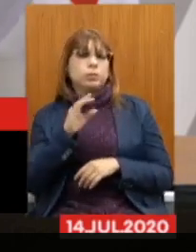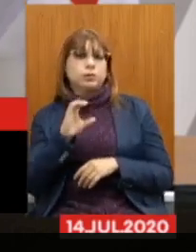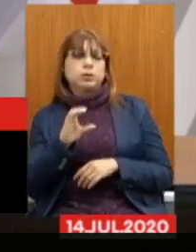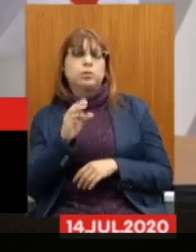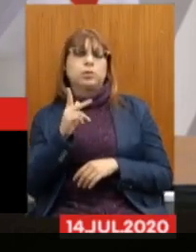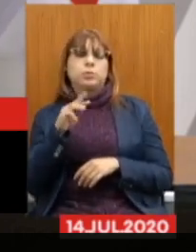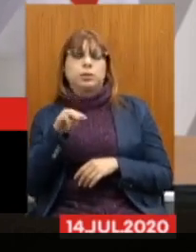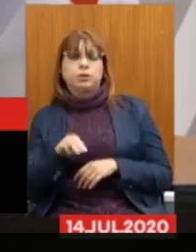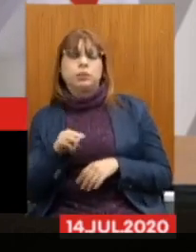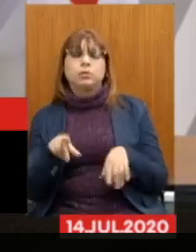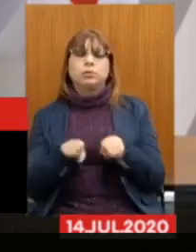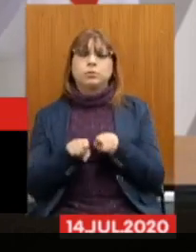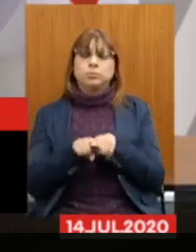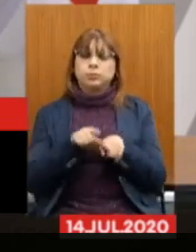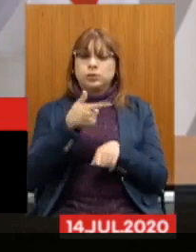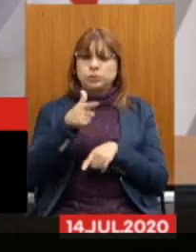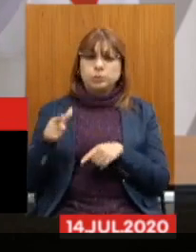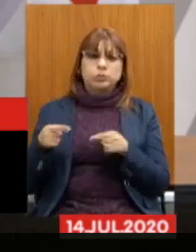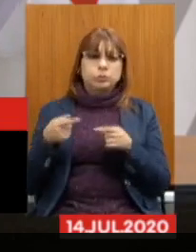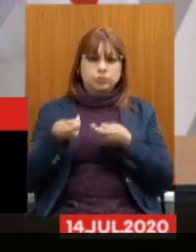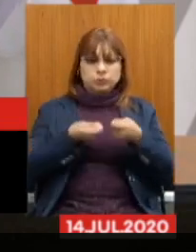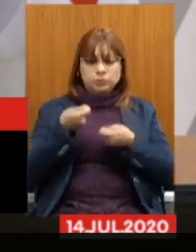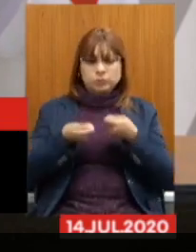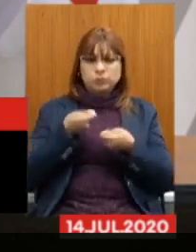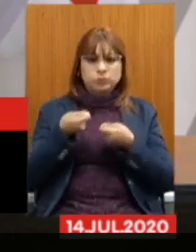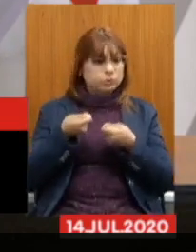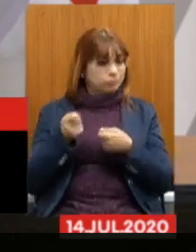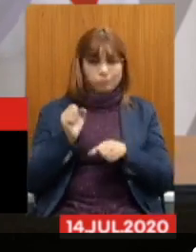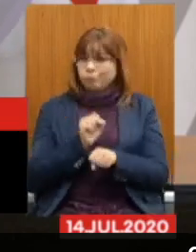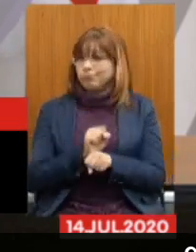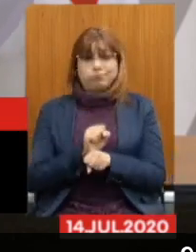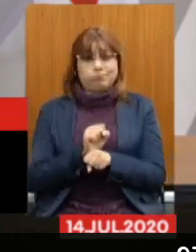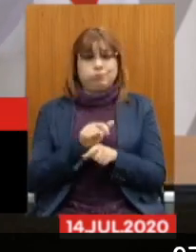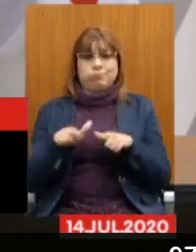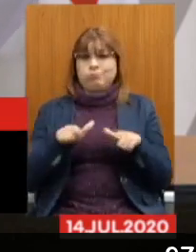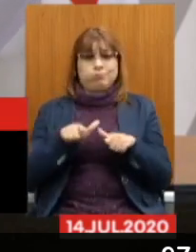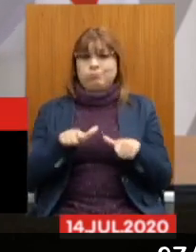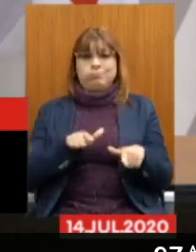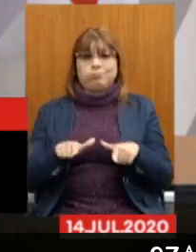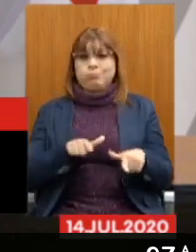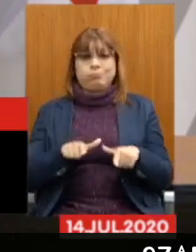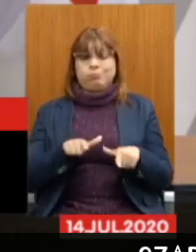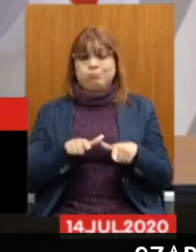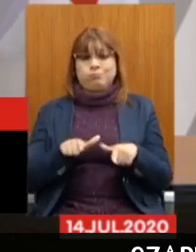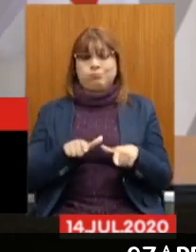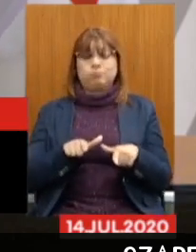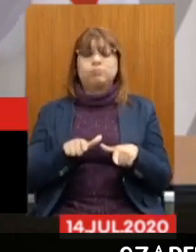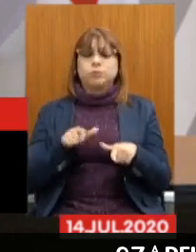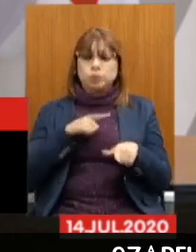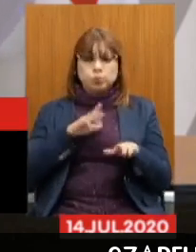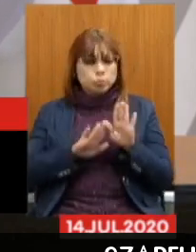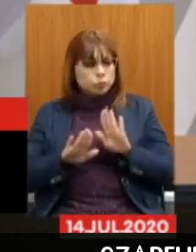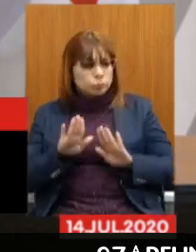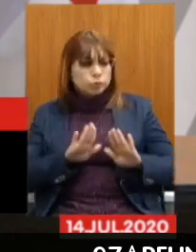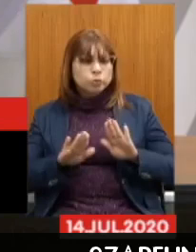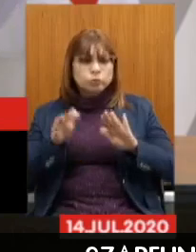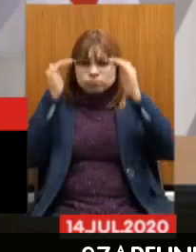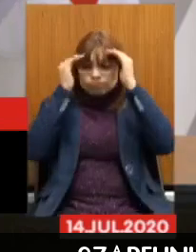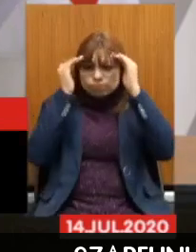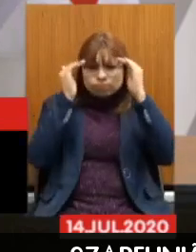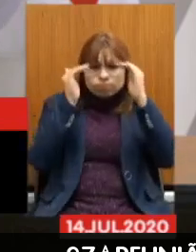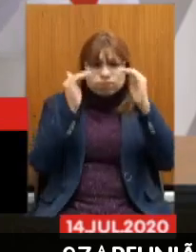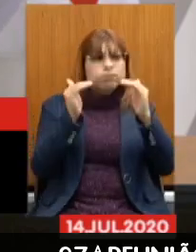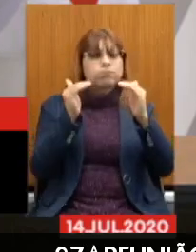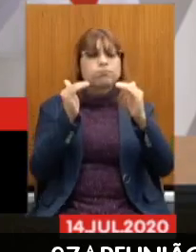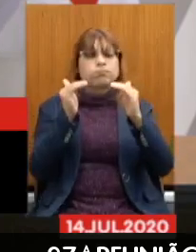e os demais setores administrativos do Estado não paralisaram os seus serviços. De maneira cuidadosa e respeitando o maior bem